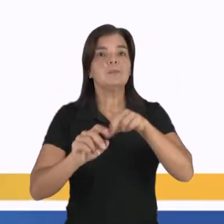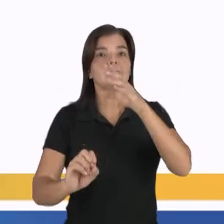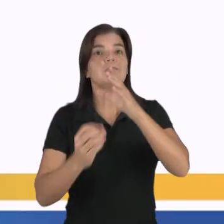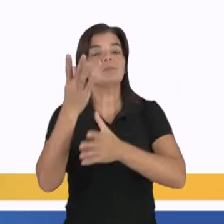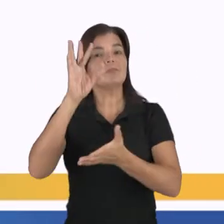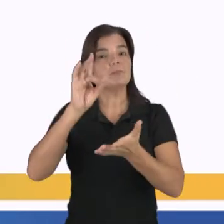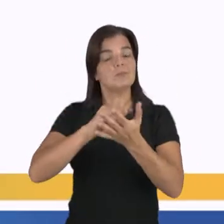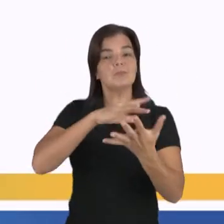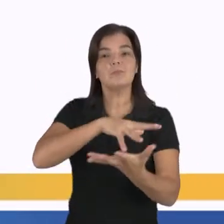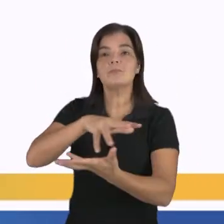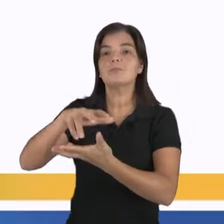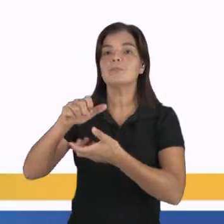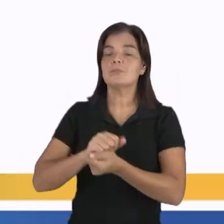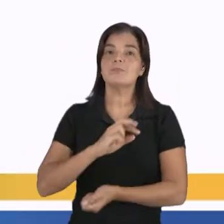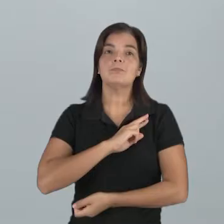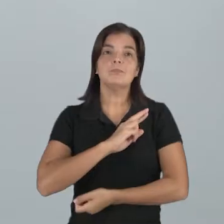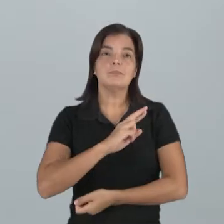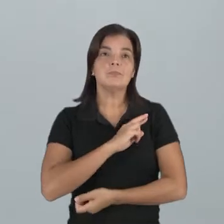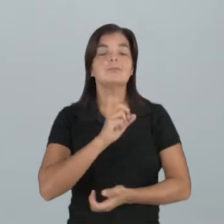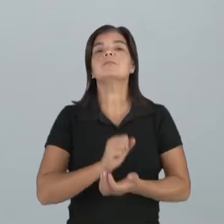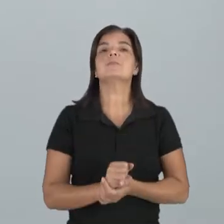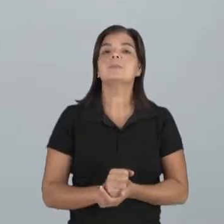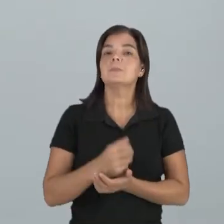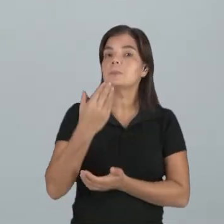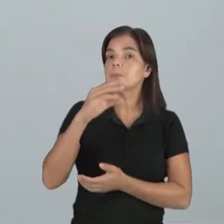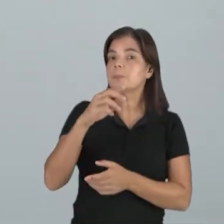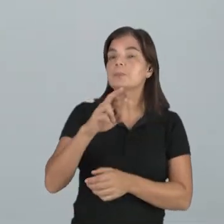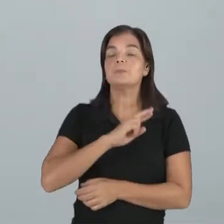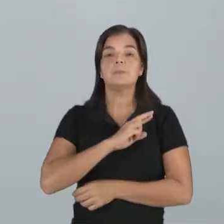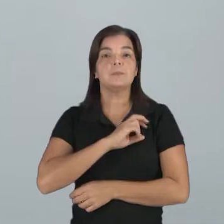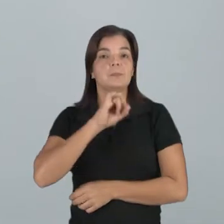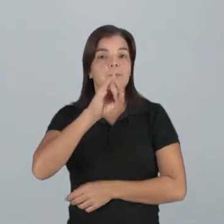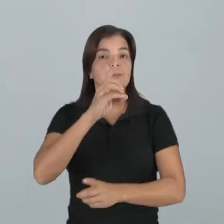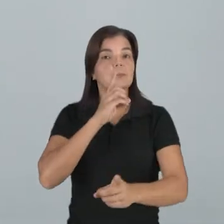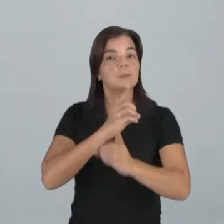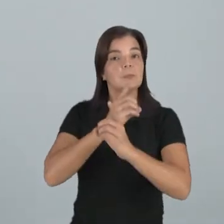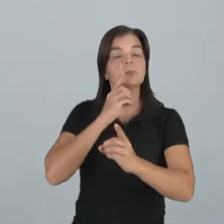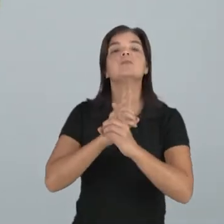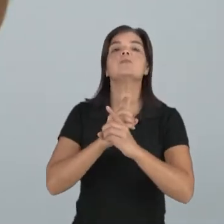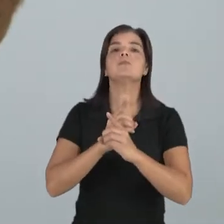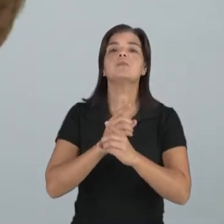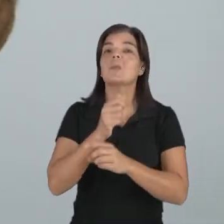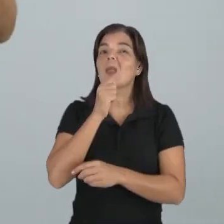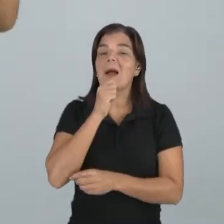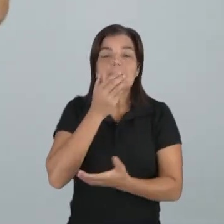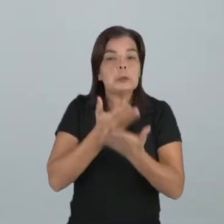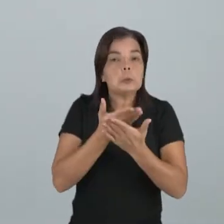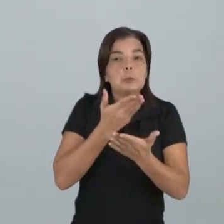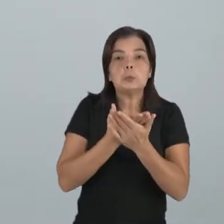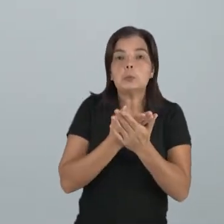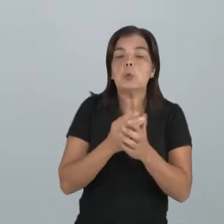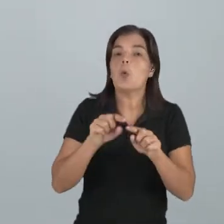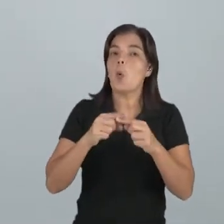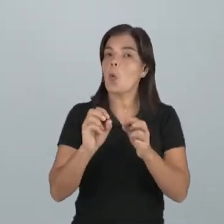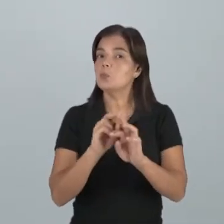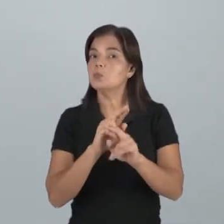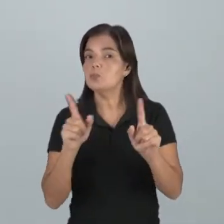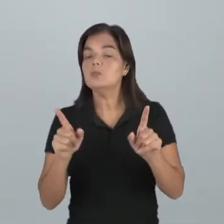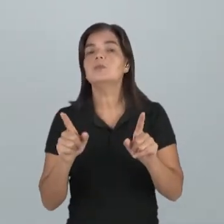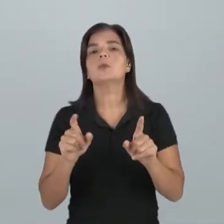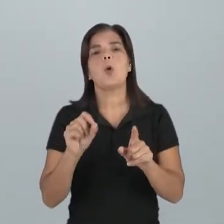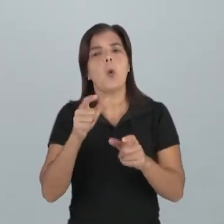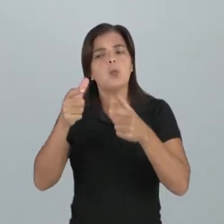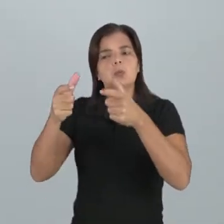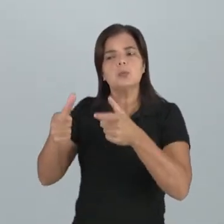fatos reais do mundo religioso. Então, ciência da religião, se ela encontra uma religião que ela ainda não estudou, ou muito diferente, ou